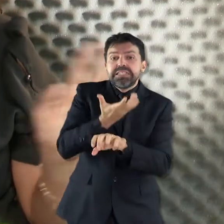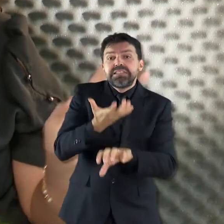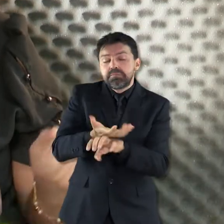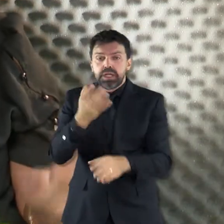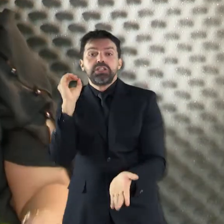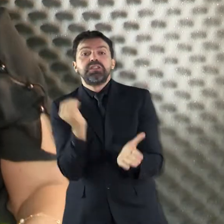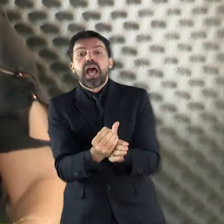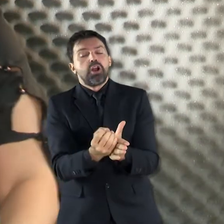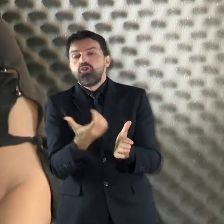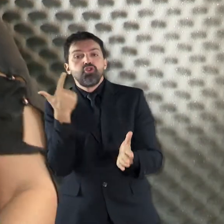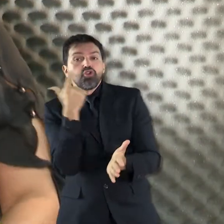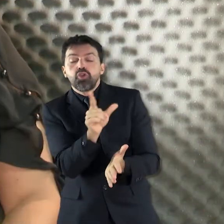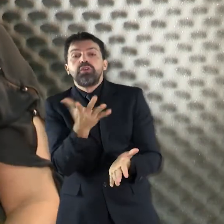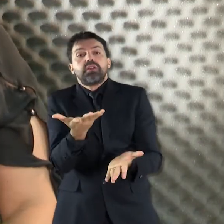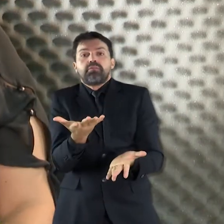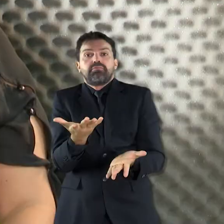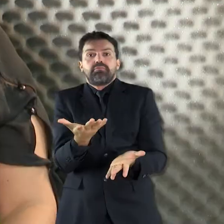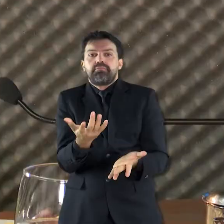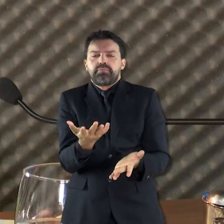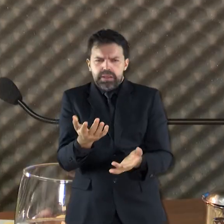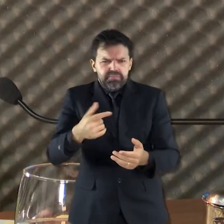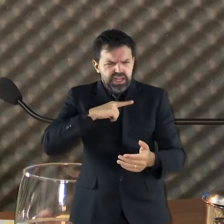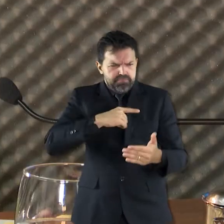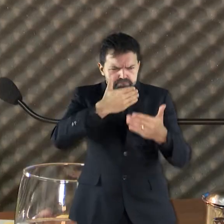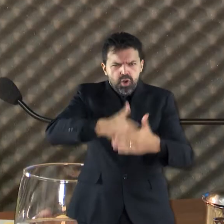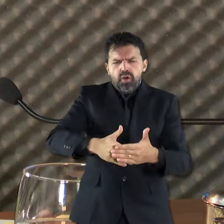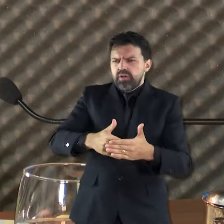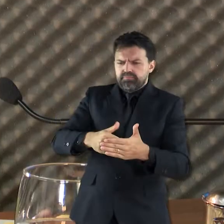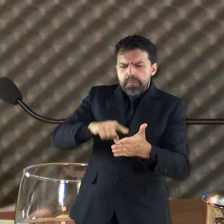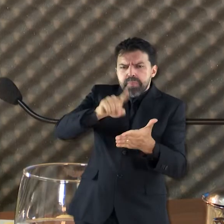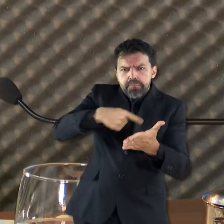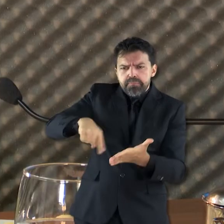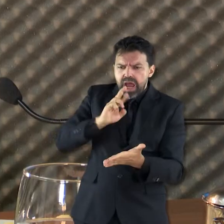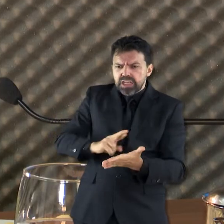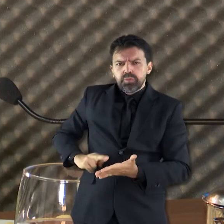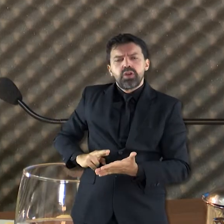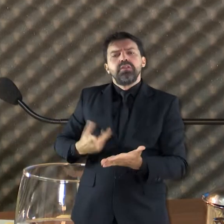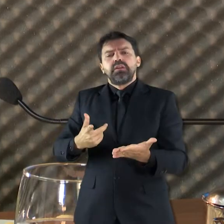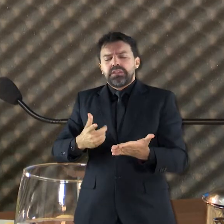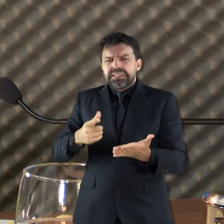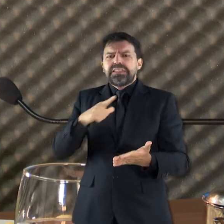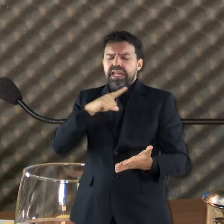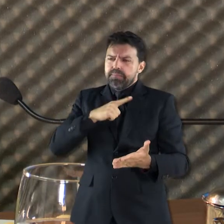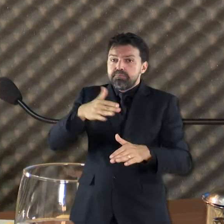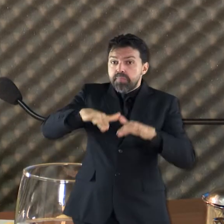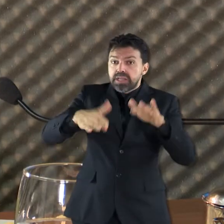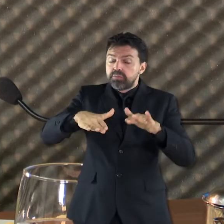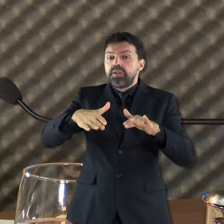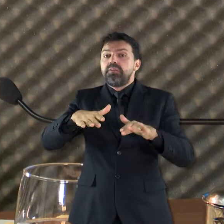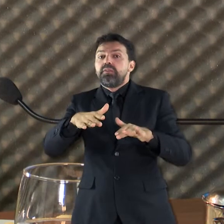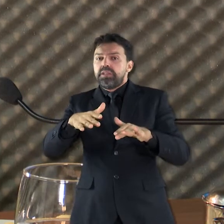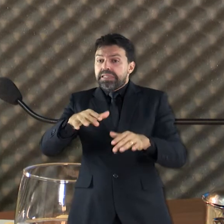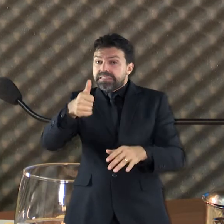zera, sei lá, ou não alcança, né? Porque muitas provas a gente faz, uma prova de múltipla escolha 100 questões, você tem que fechar uma média nas 100